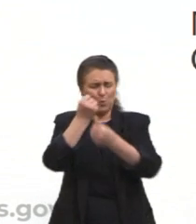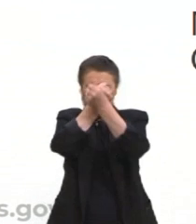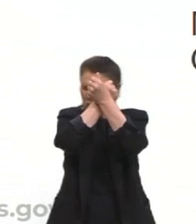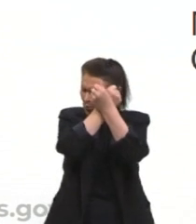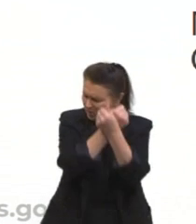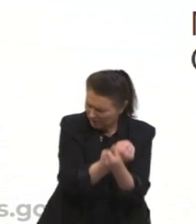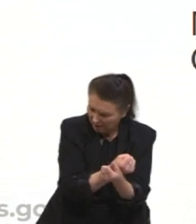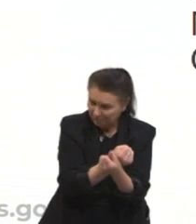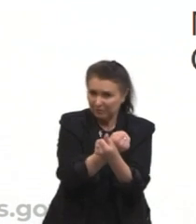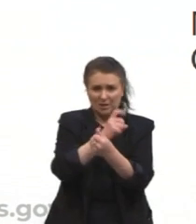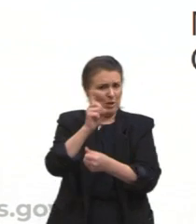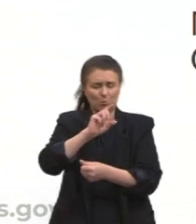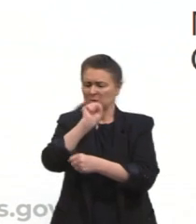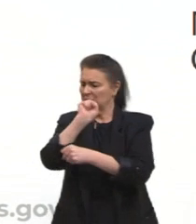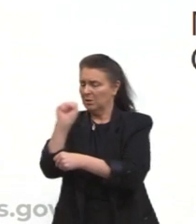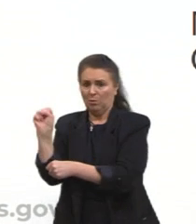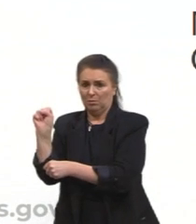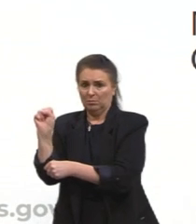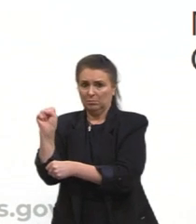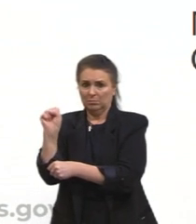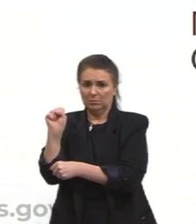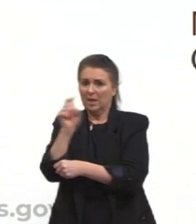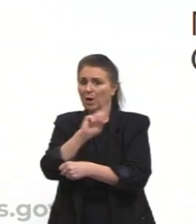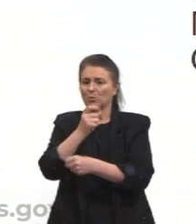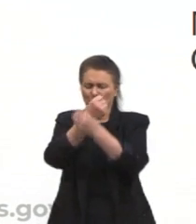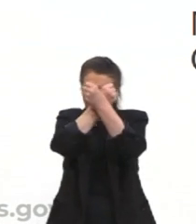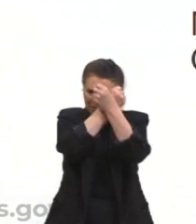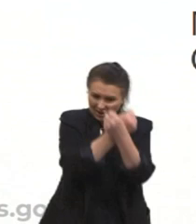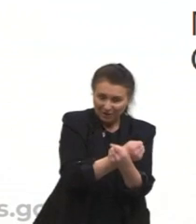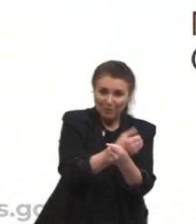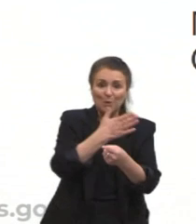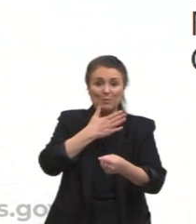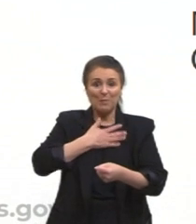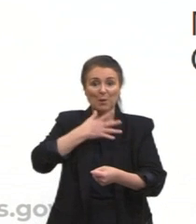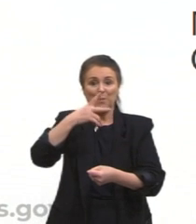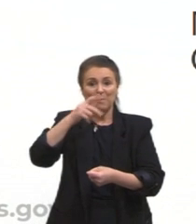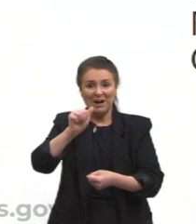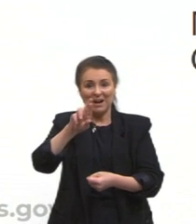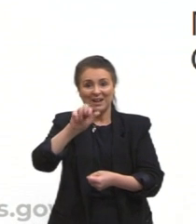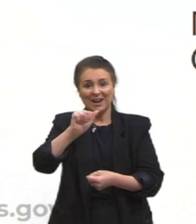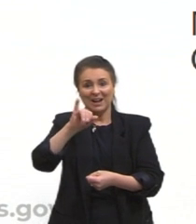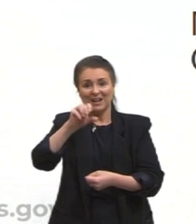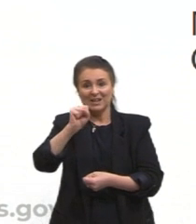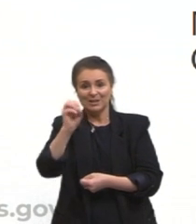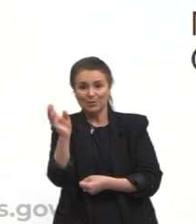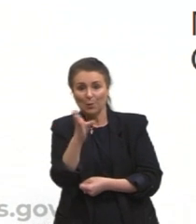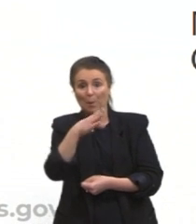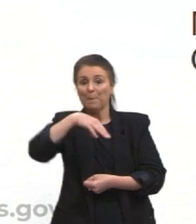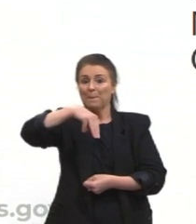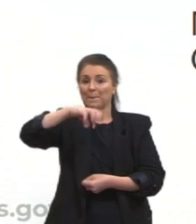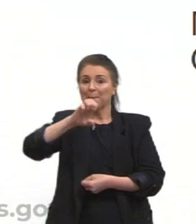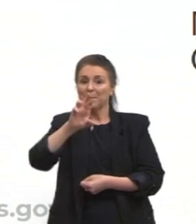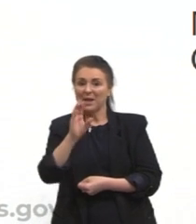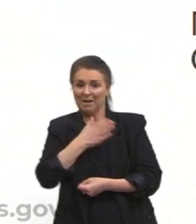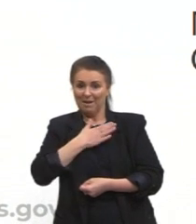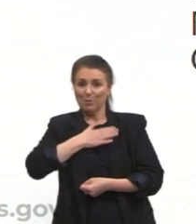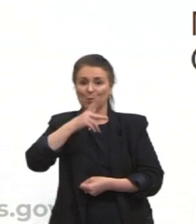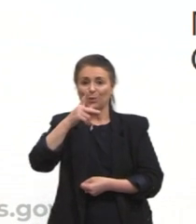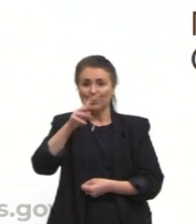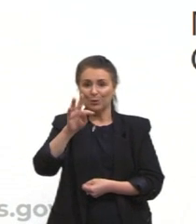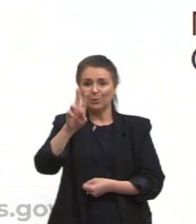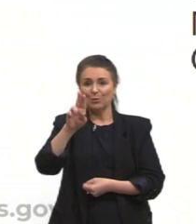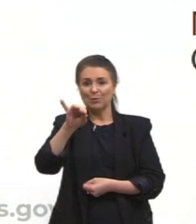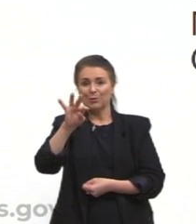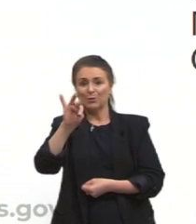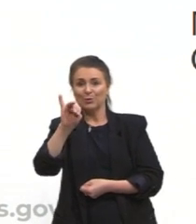não sou o senhor não sou escravo de nenhum senhor meu paraíso meu Tuiuti então é interessante essa relação exatamente que